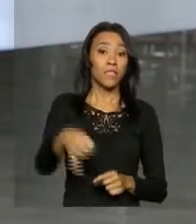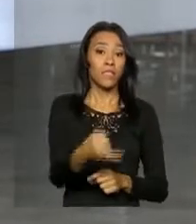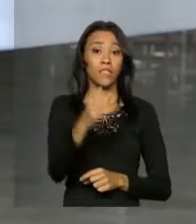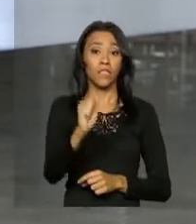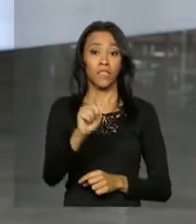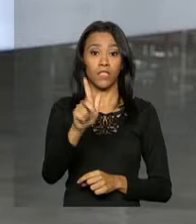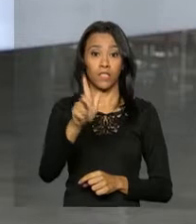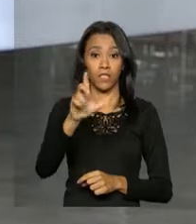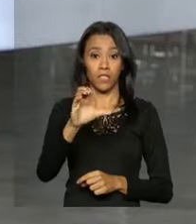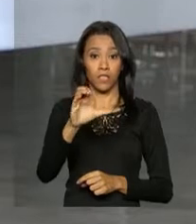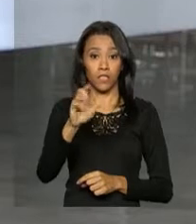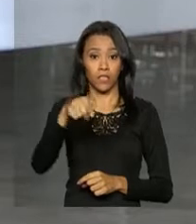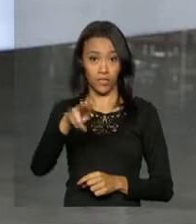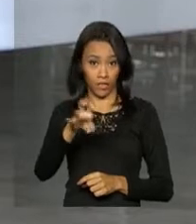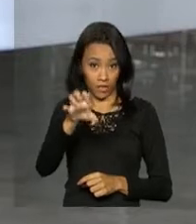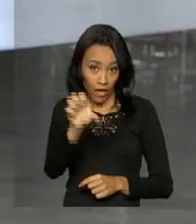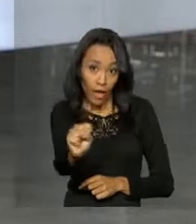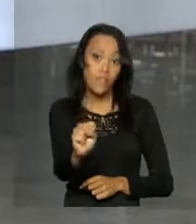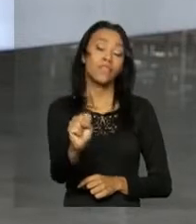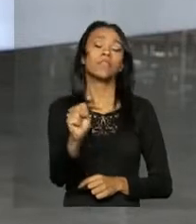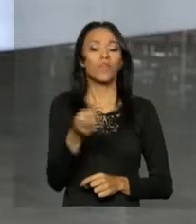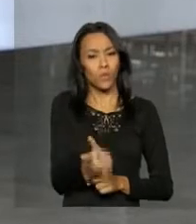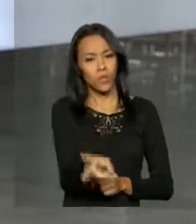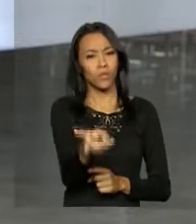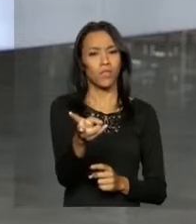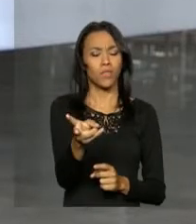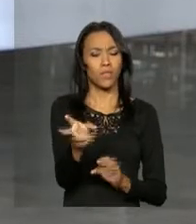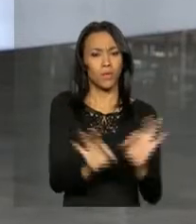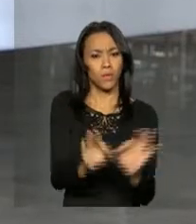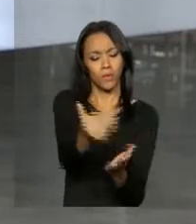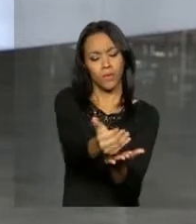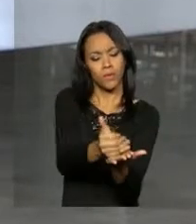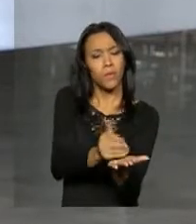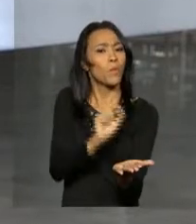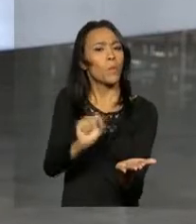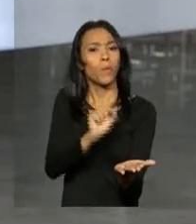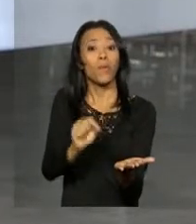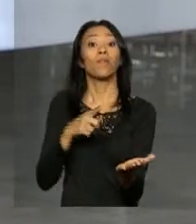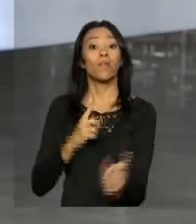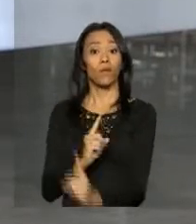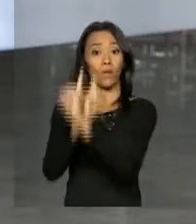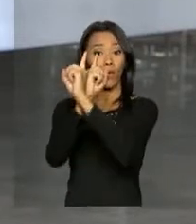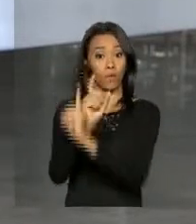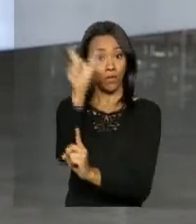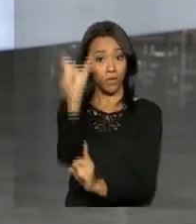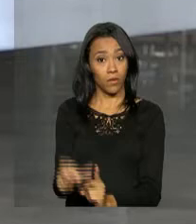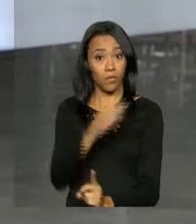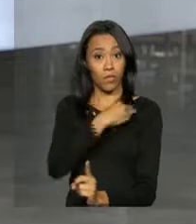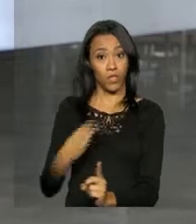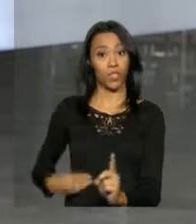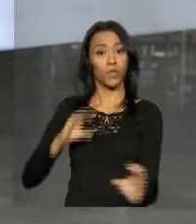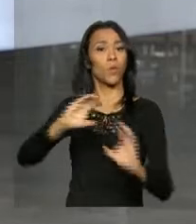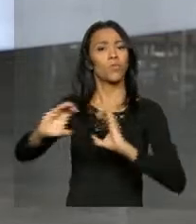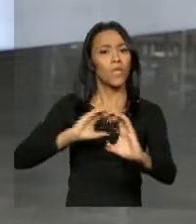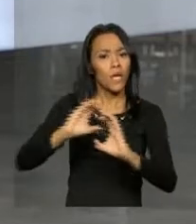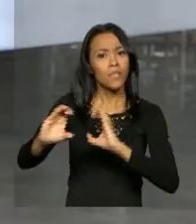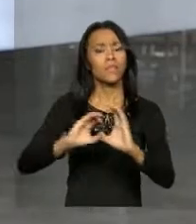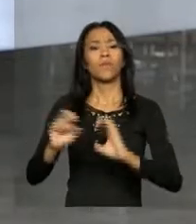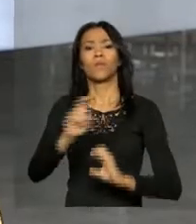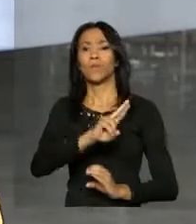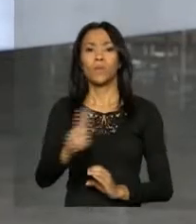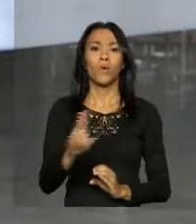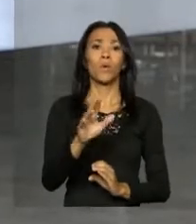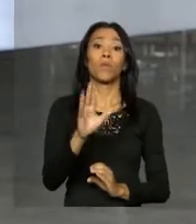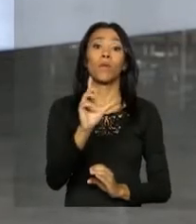dando seqüência à sequência perdão ea agenda amigo da presidência encontra o ministro das comunicações às três da tarde andré figueiredo